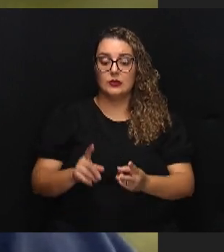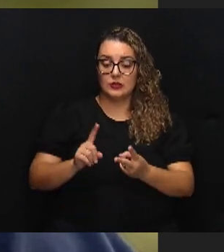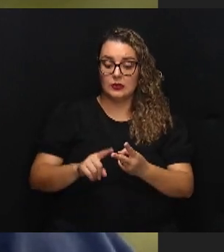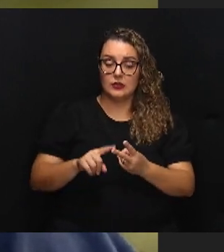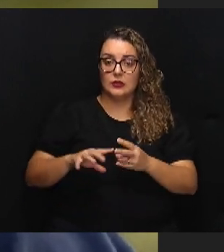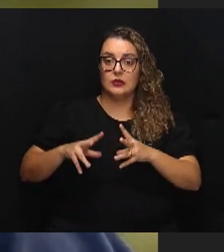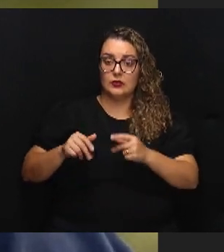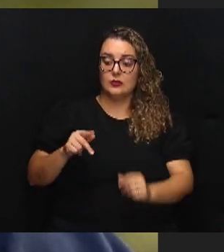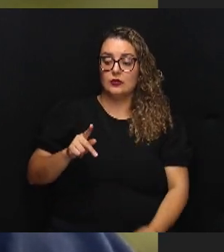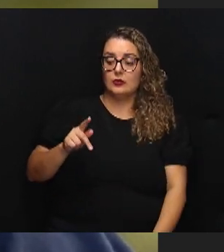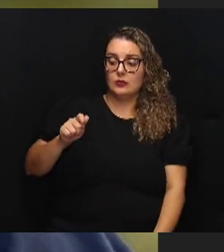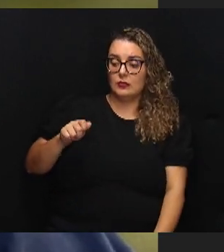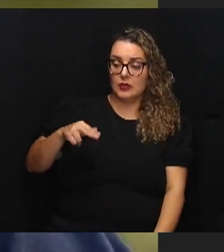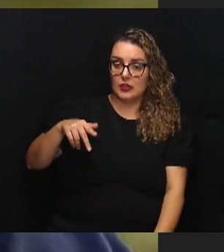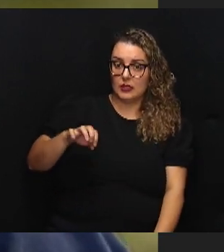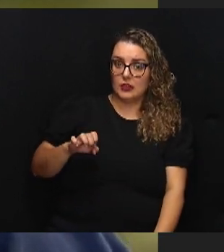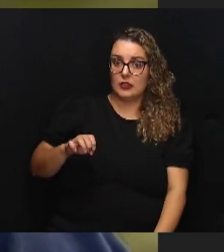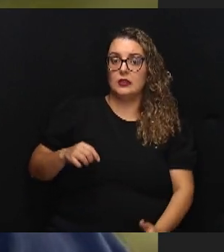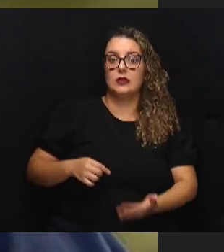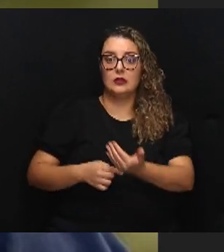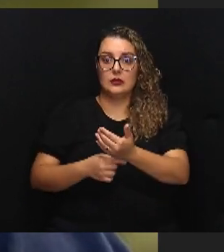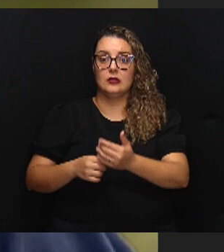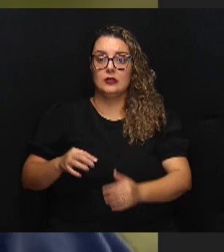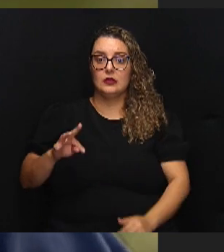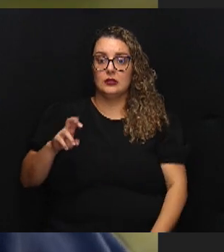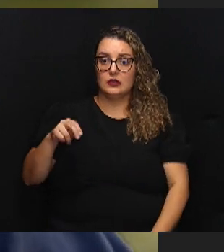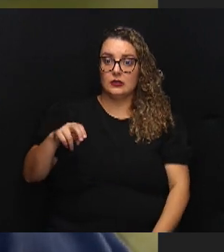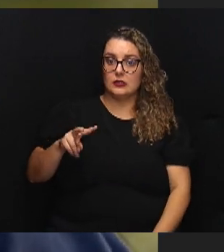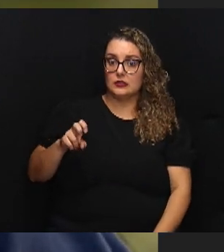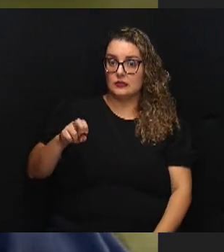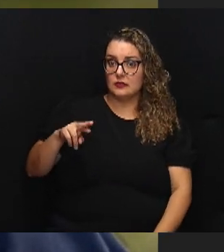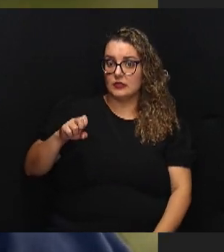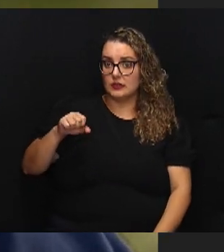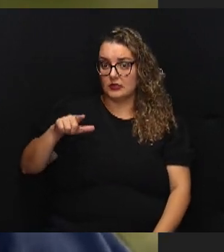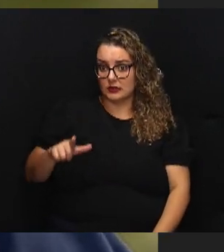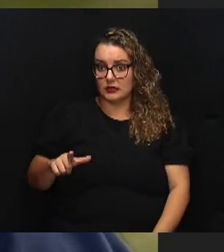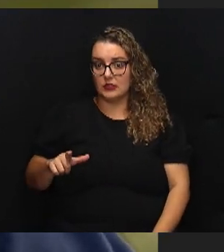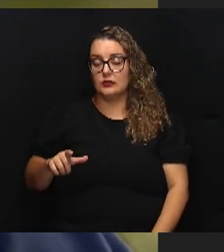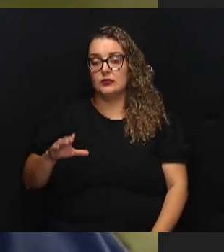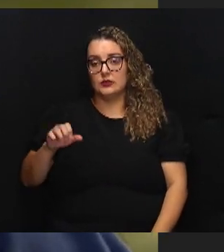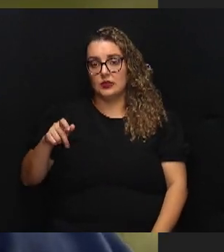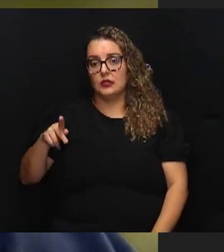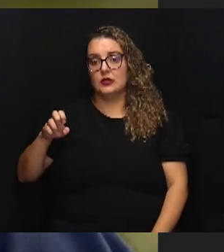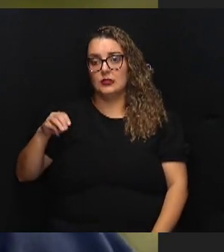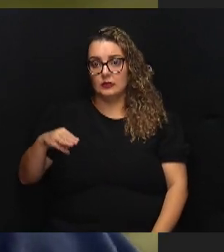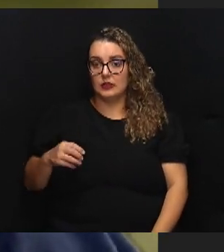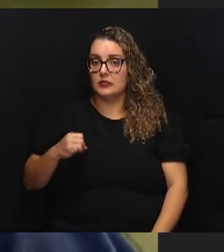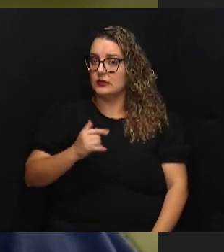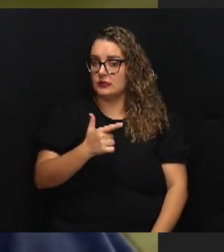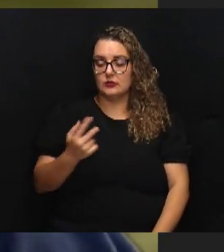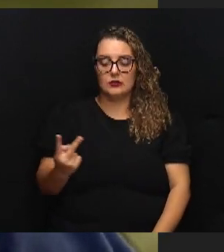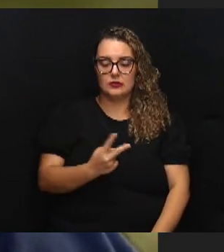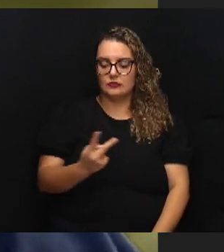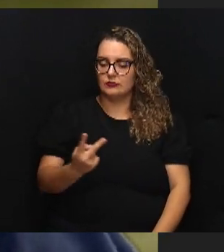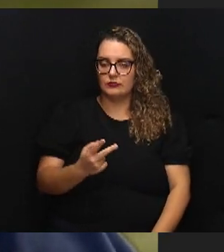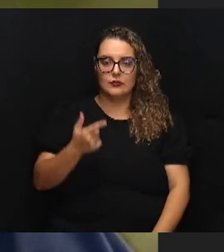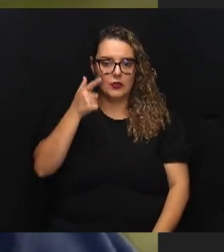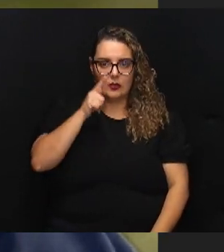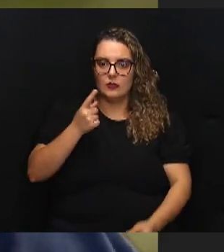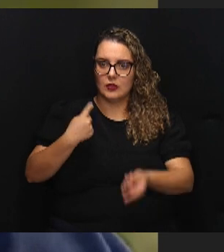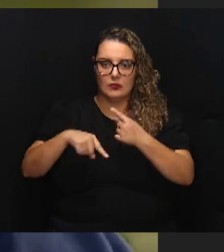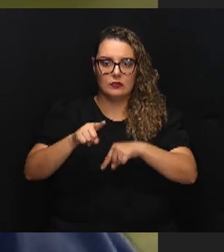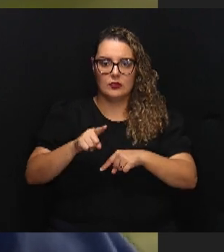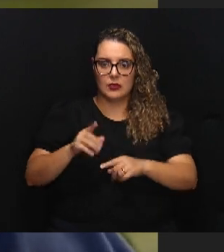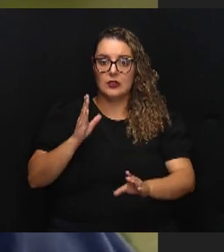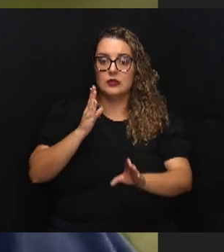parque tecnológico, as competências transversais do CNPEM. Sem a união desses 2 fatores, a gente não teria alcançado esse sucesso, esse êxito,